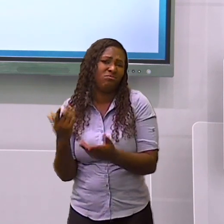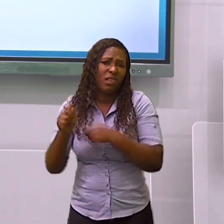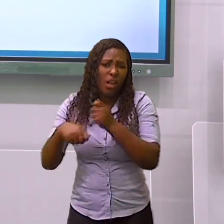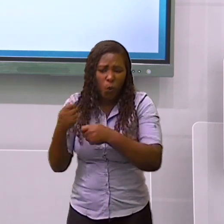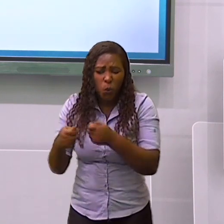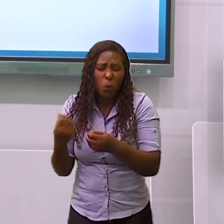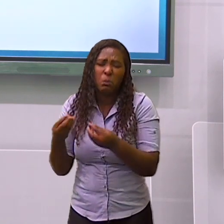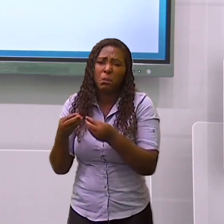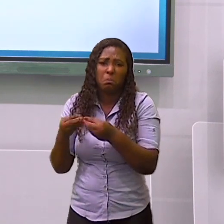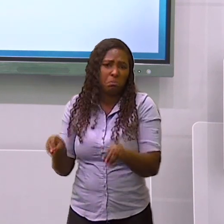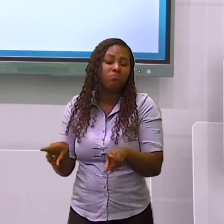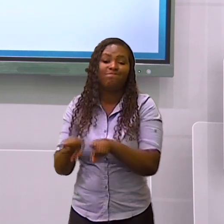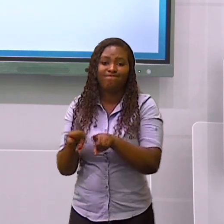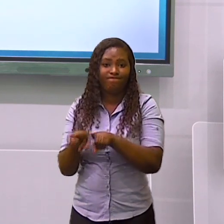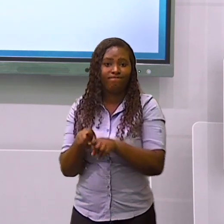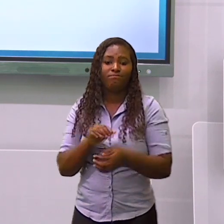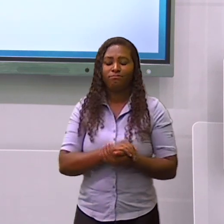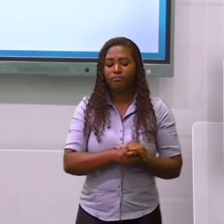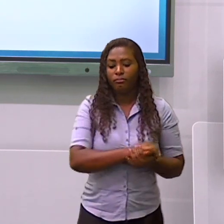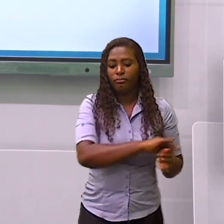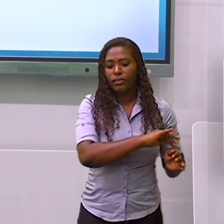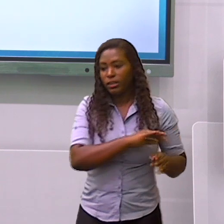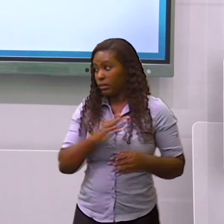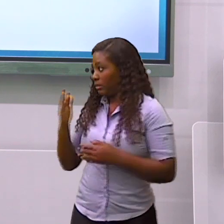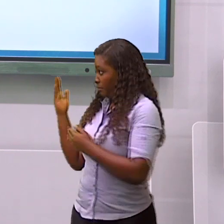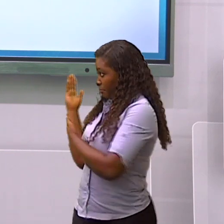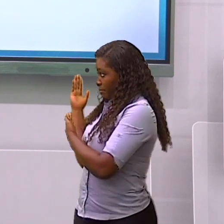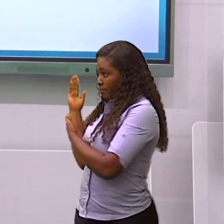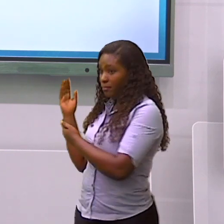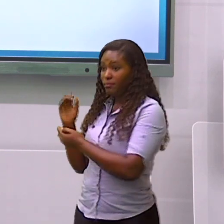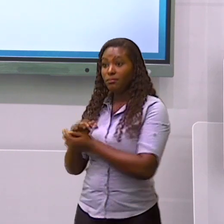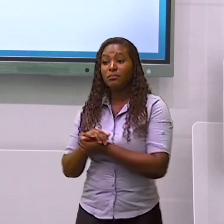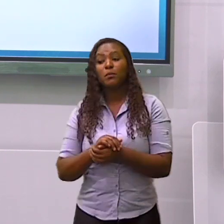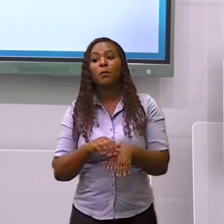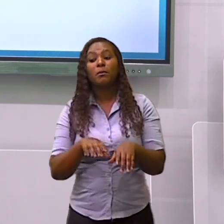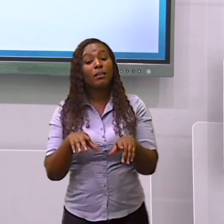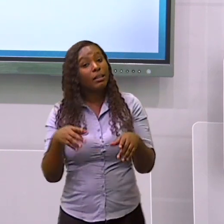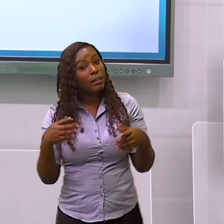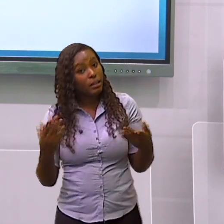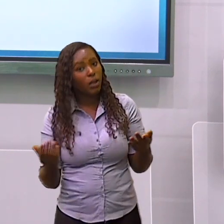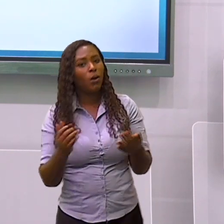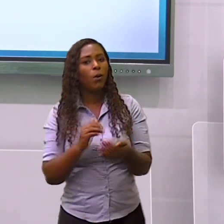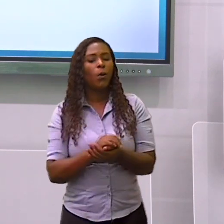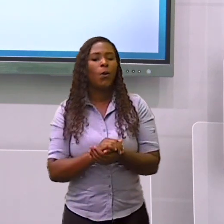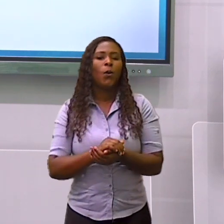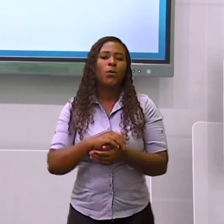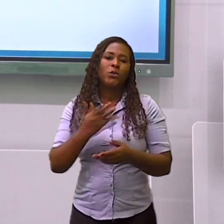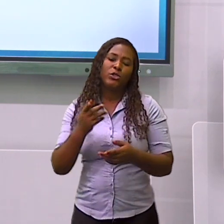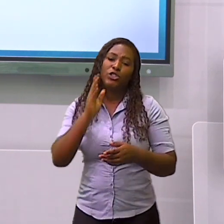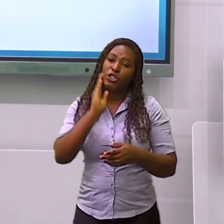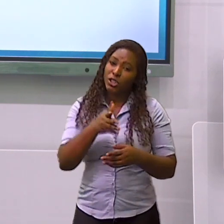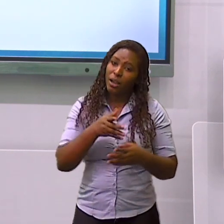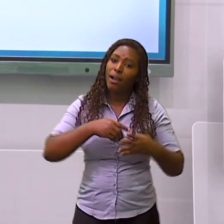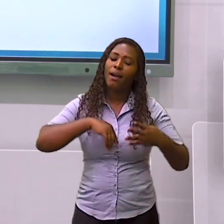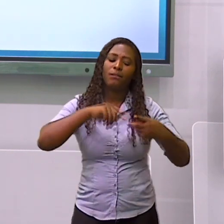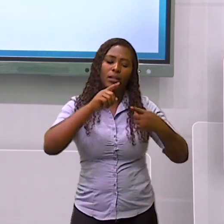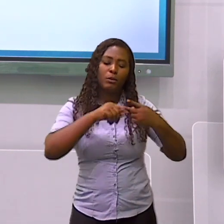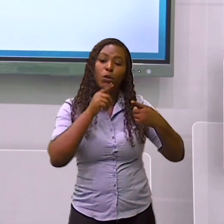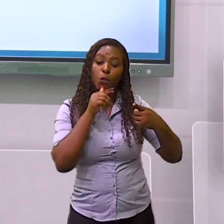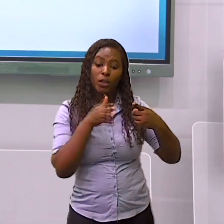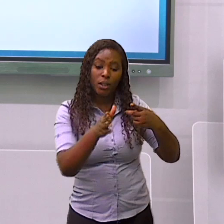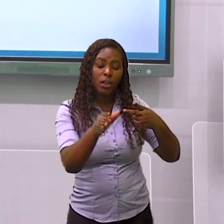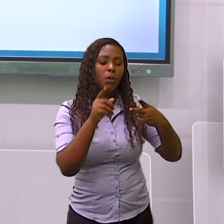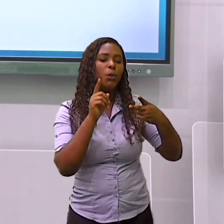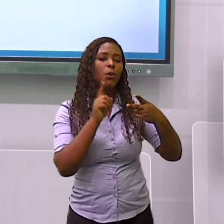Logo depois que nós falamos aqui do rio, da fauna, agora nós vamos falar da